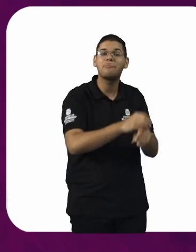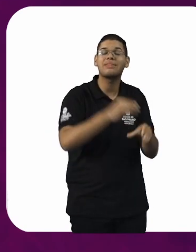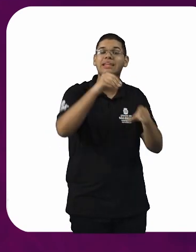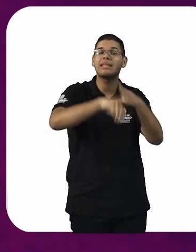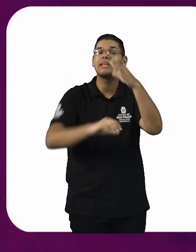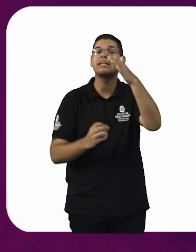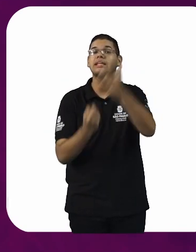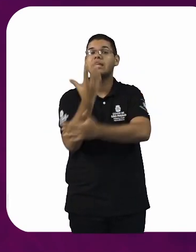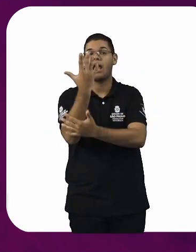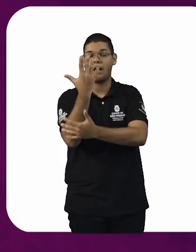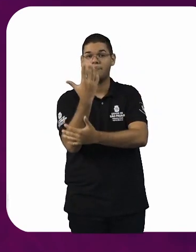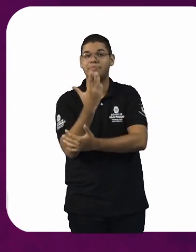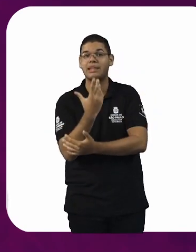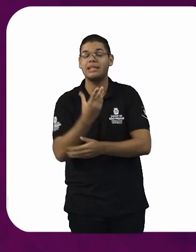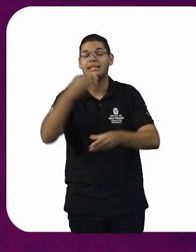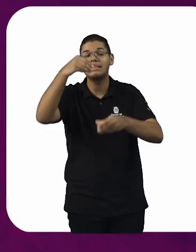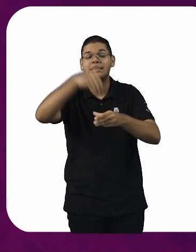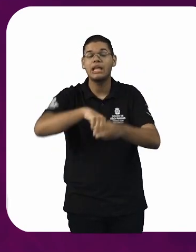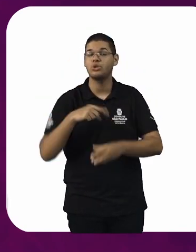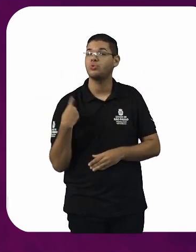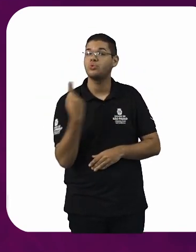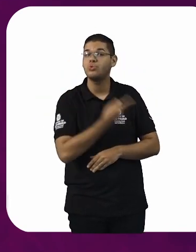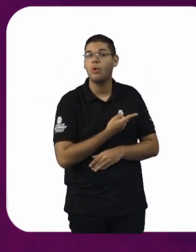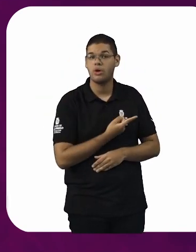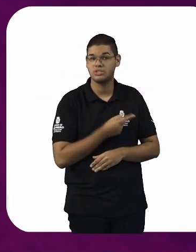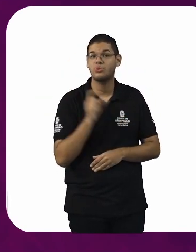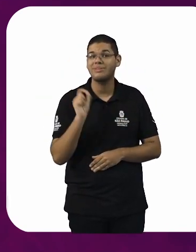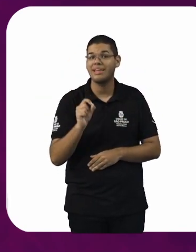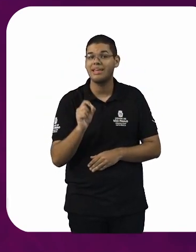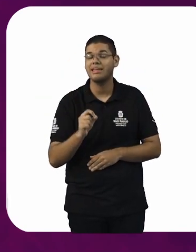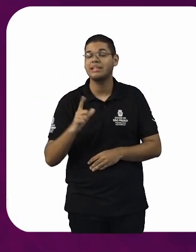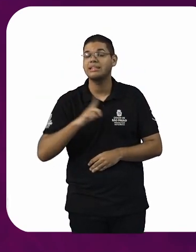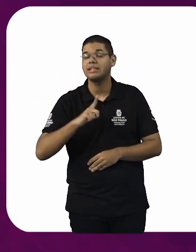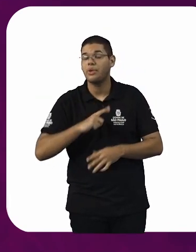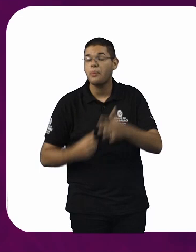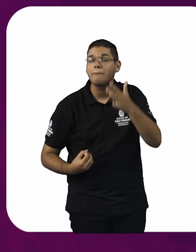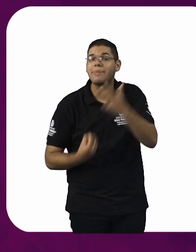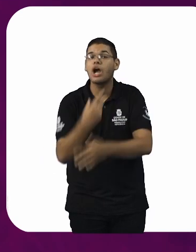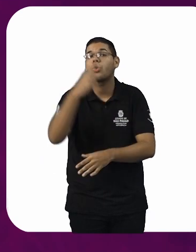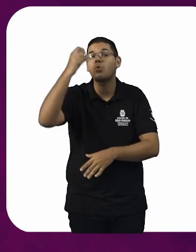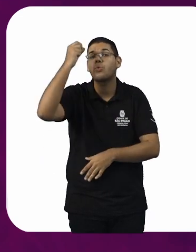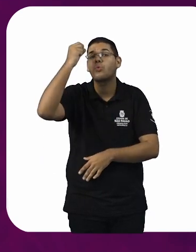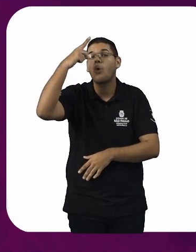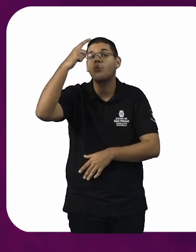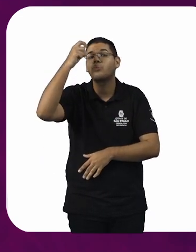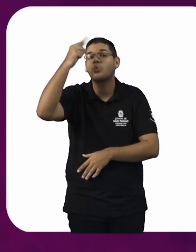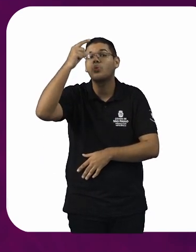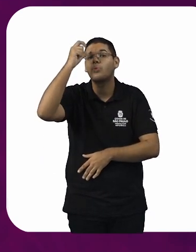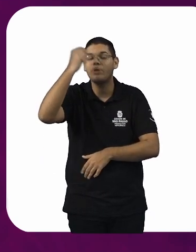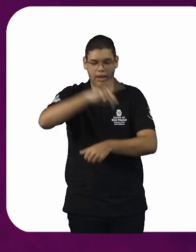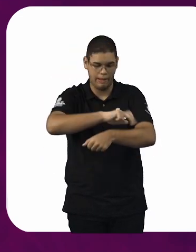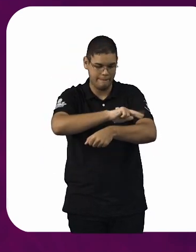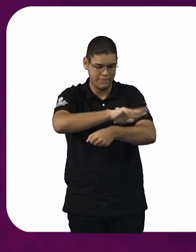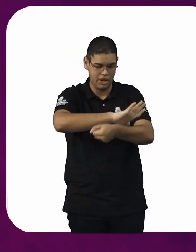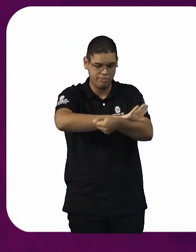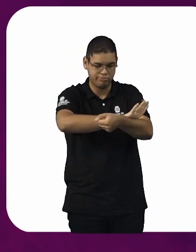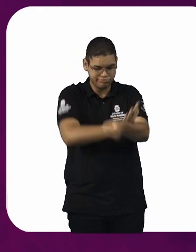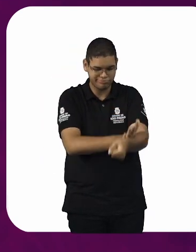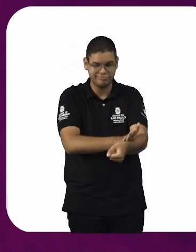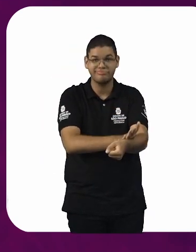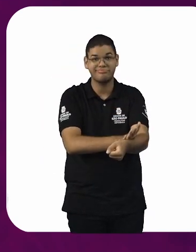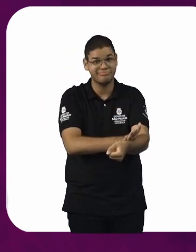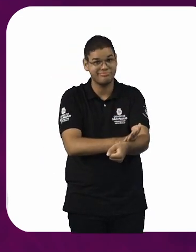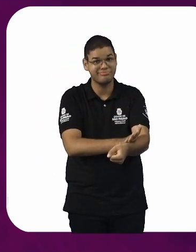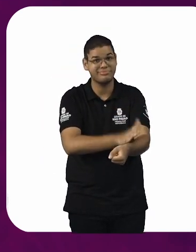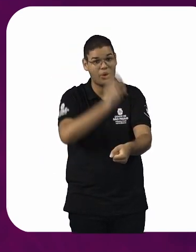ambientes uma cultura antirracista, antissexista e anticlassista.